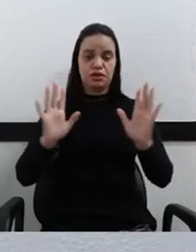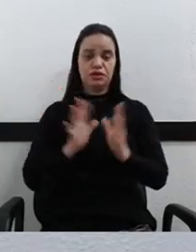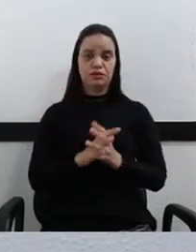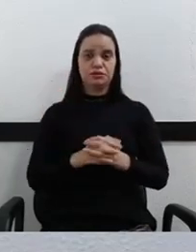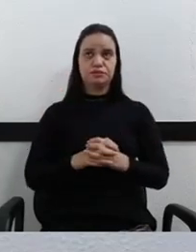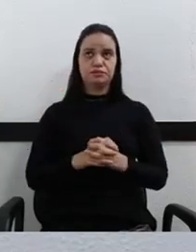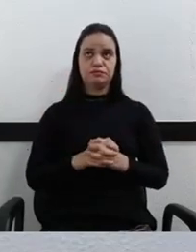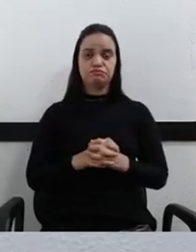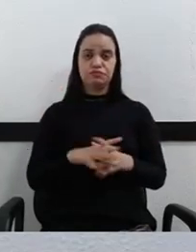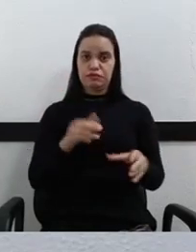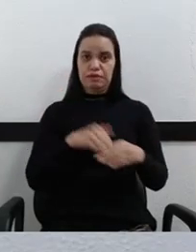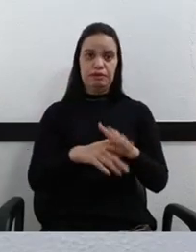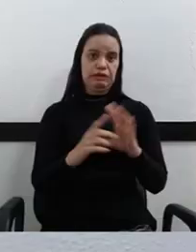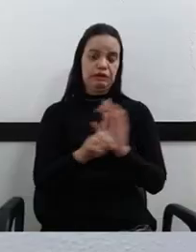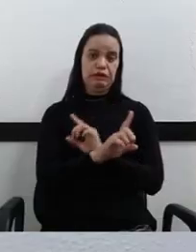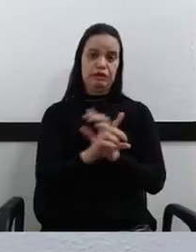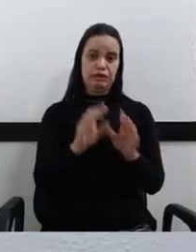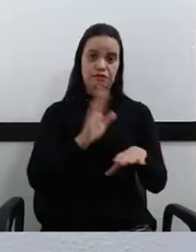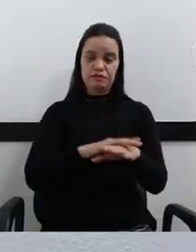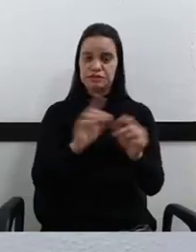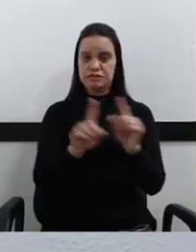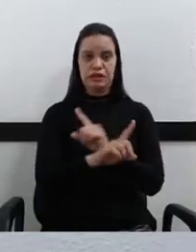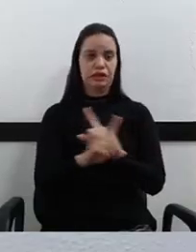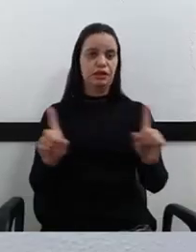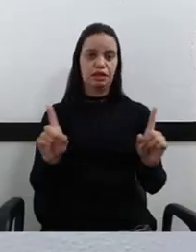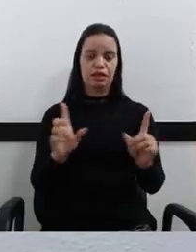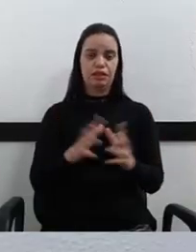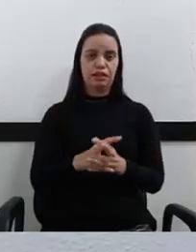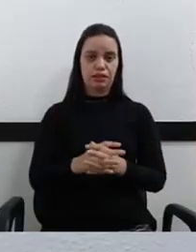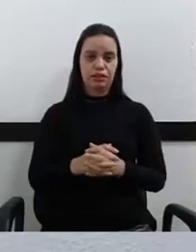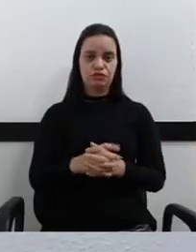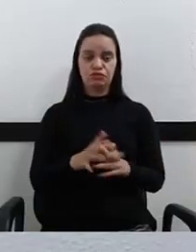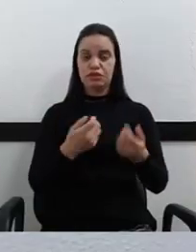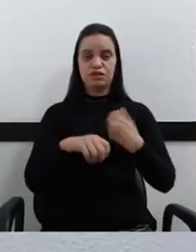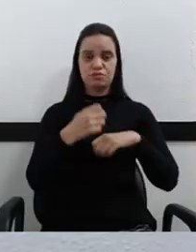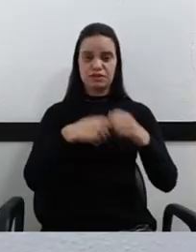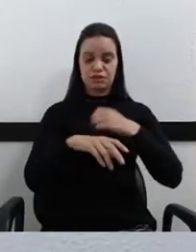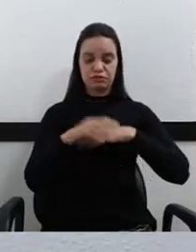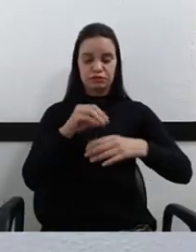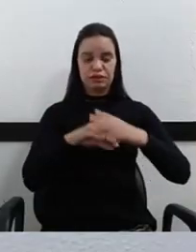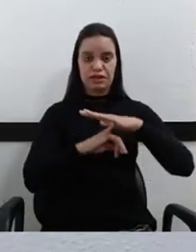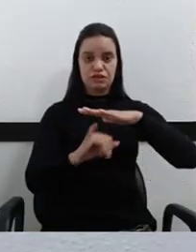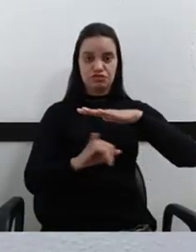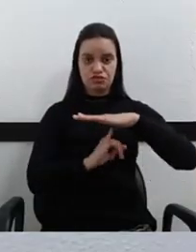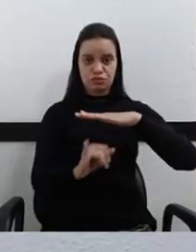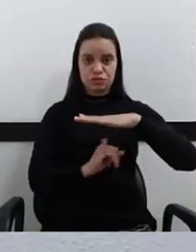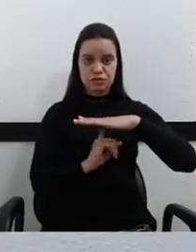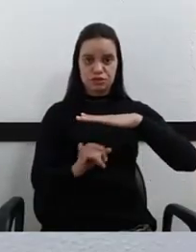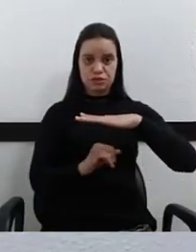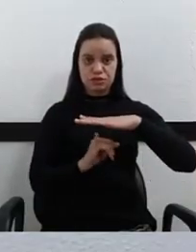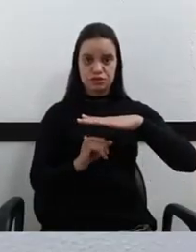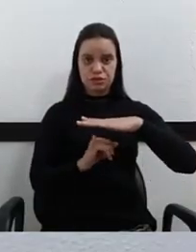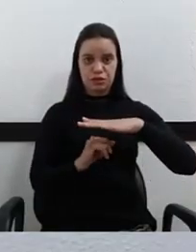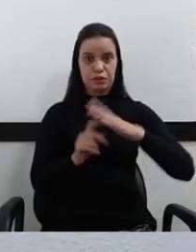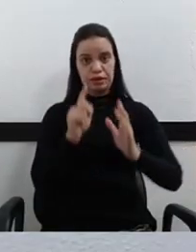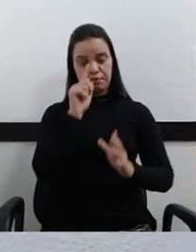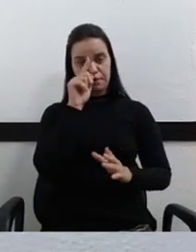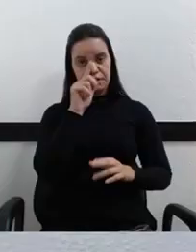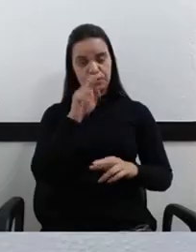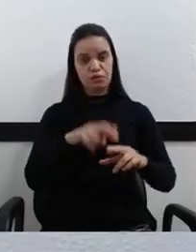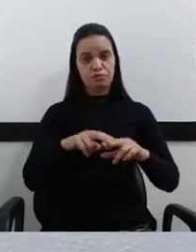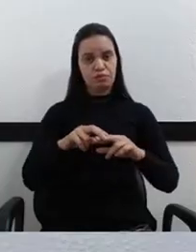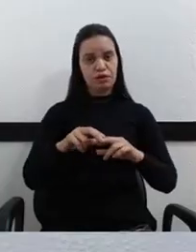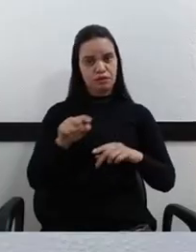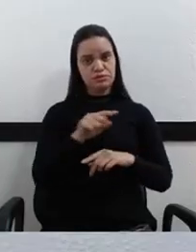isso não vai ser aplicado. Não colocaremos a probidade administrativa da instituição em risco em